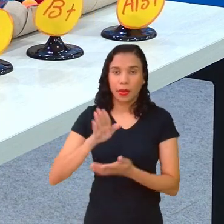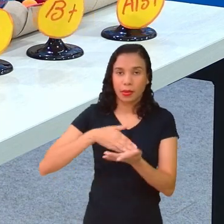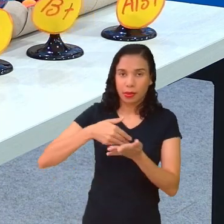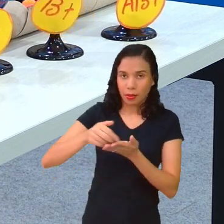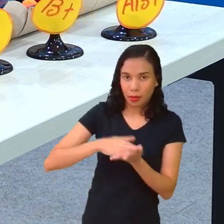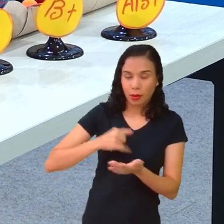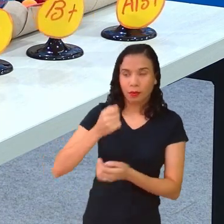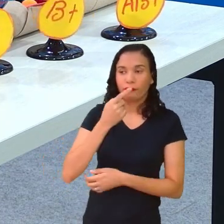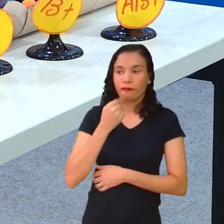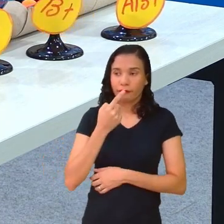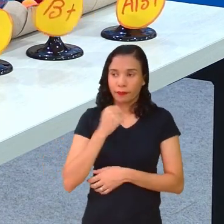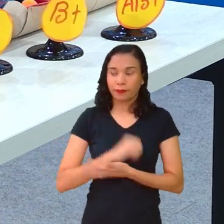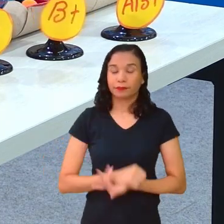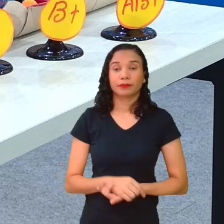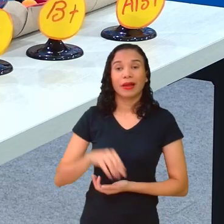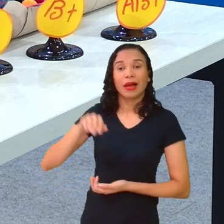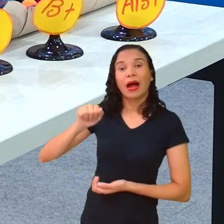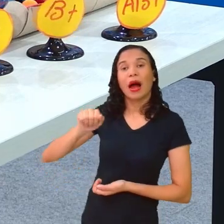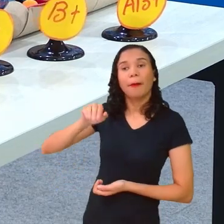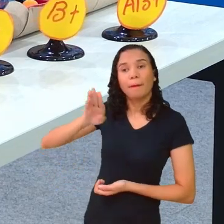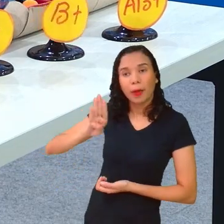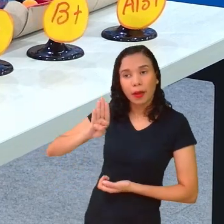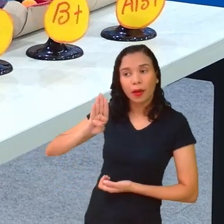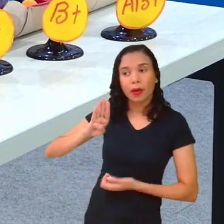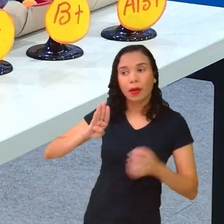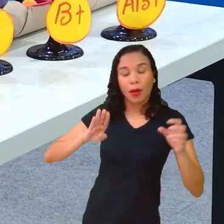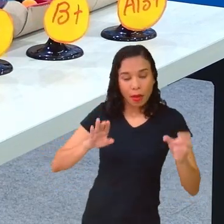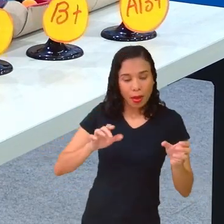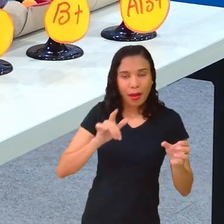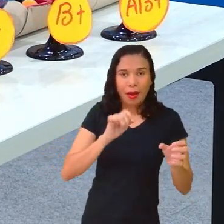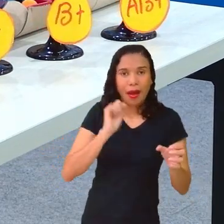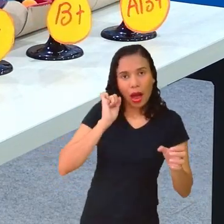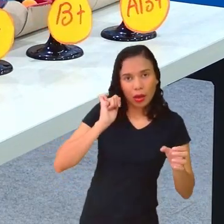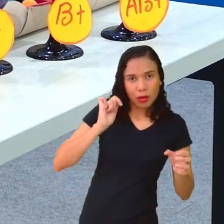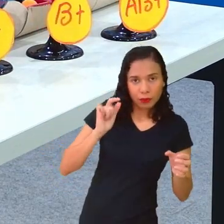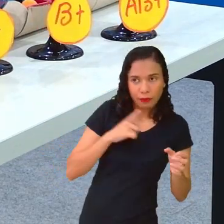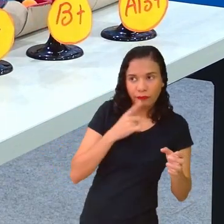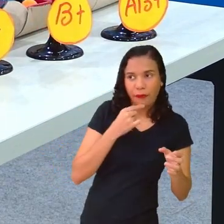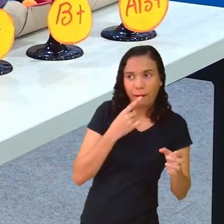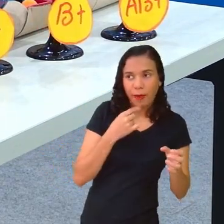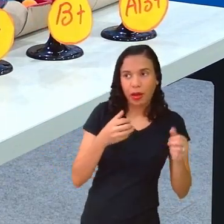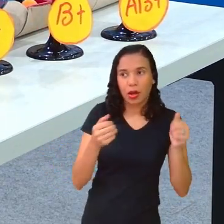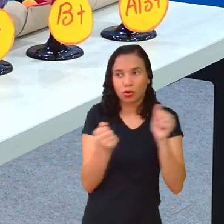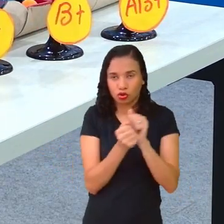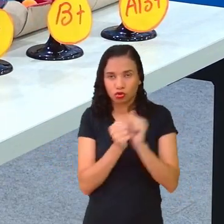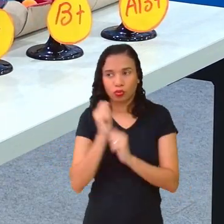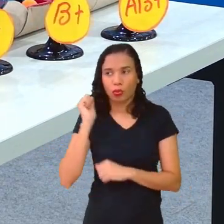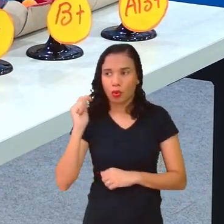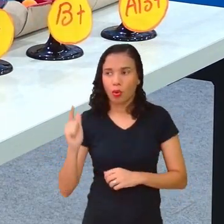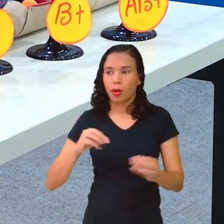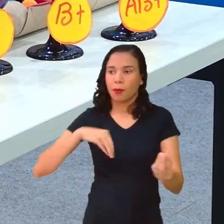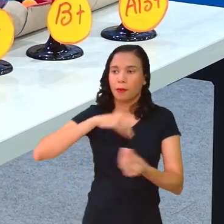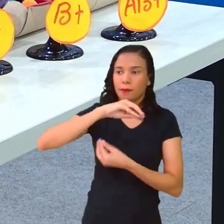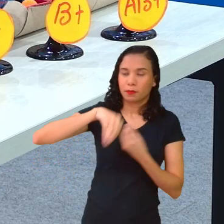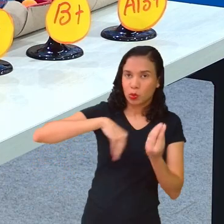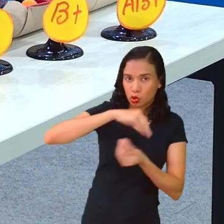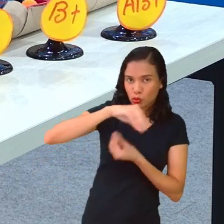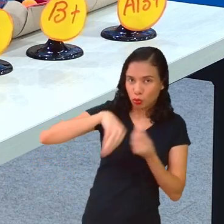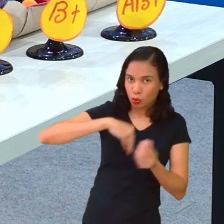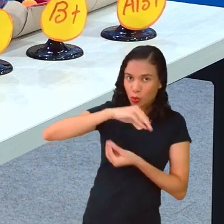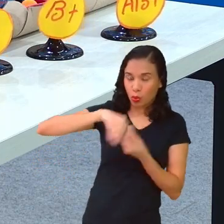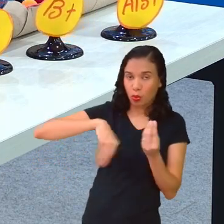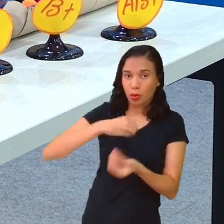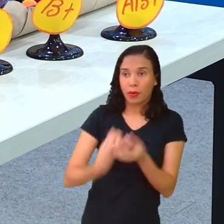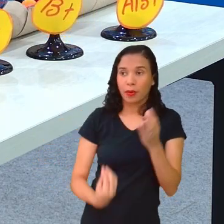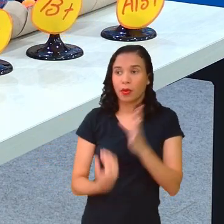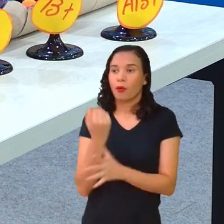coloquei tinta vermelha. O tipo AB, eu peguei um pouquinho da tinta vermelha e da tinta azul e